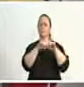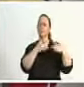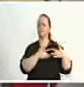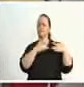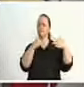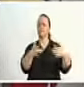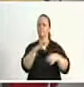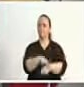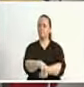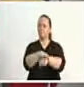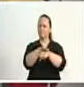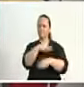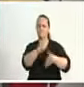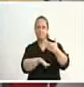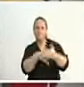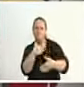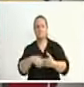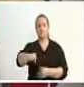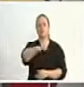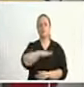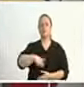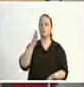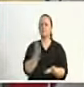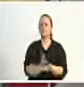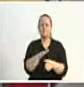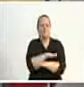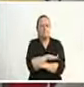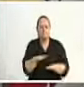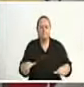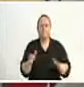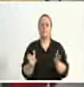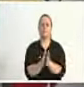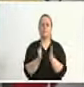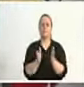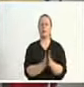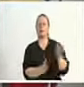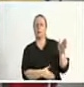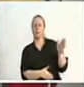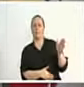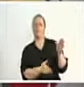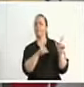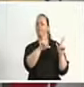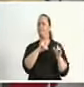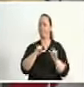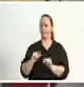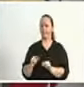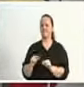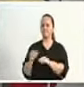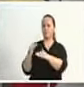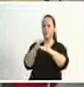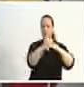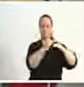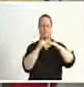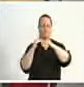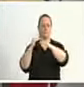o desenvolvimento nacional, erradicar a pobreza e a marginalização e reduzir as desigualdades sociais e